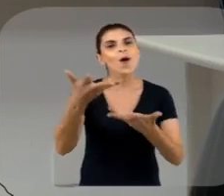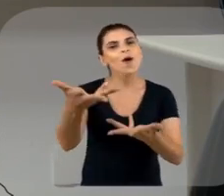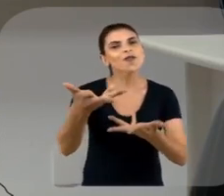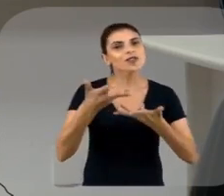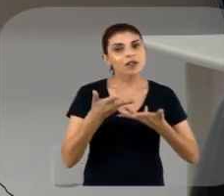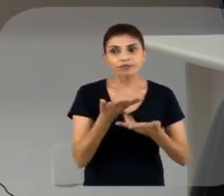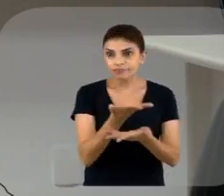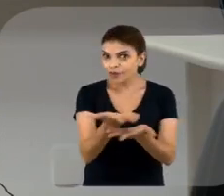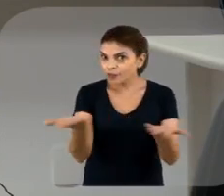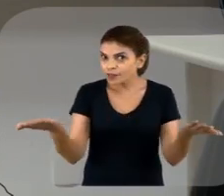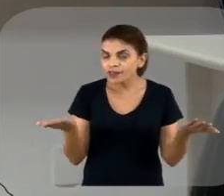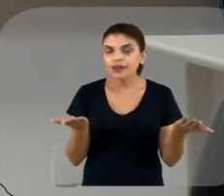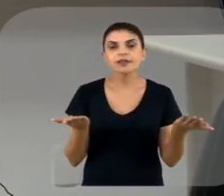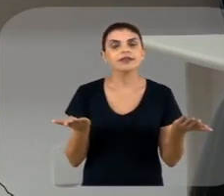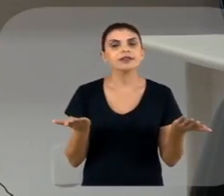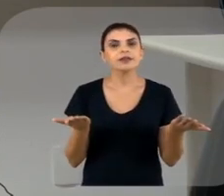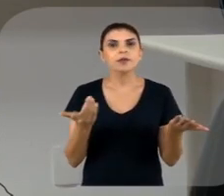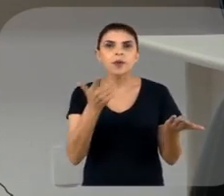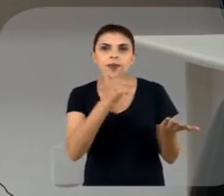né, vocês